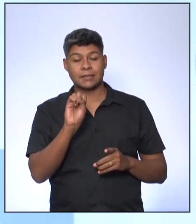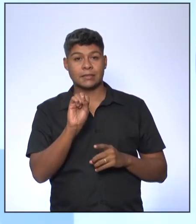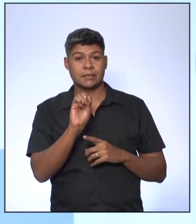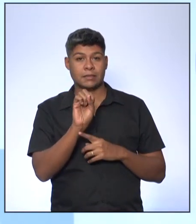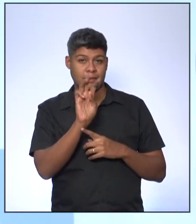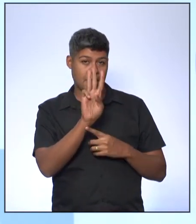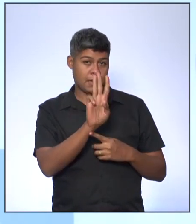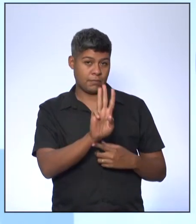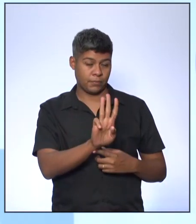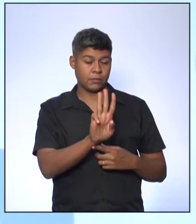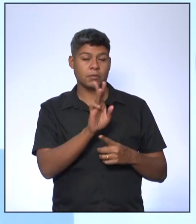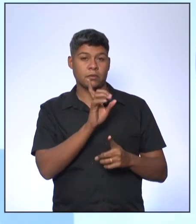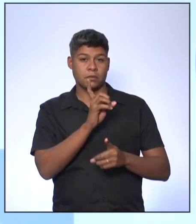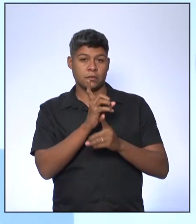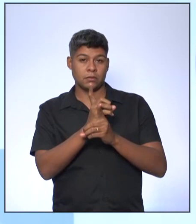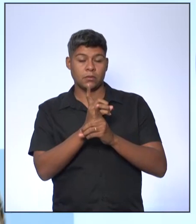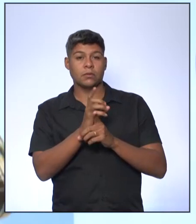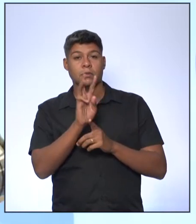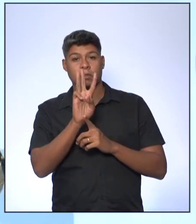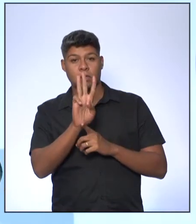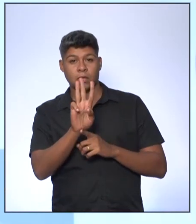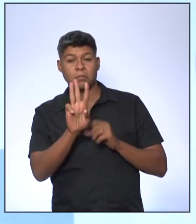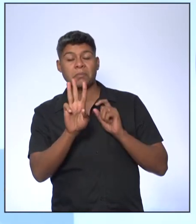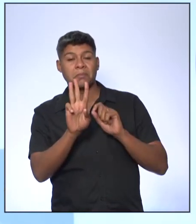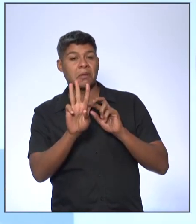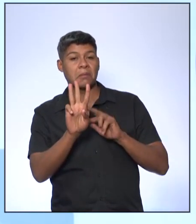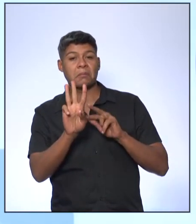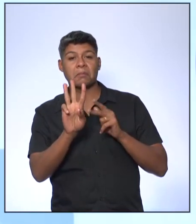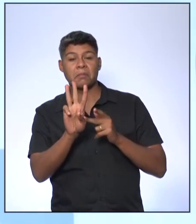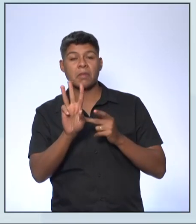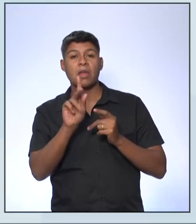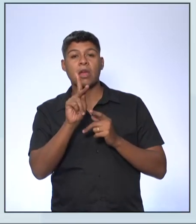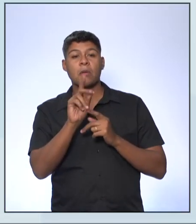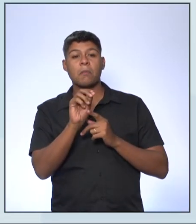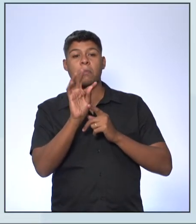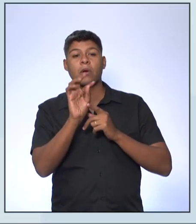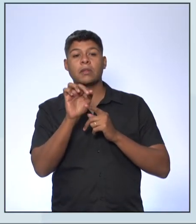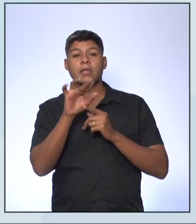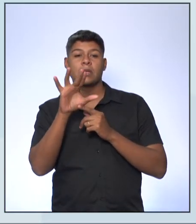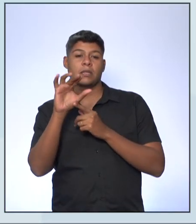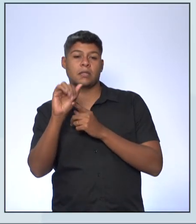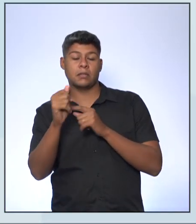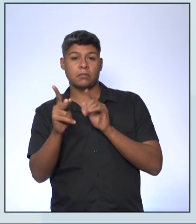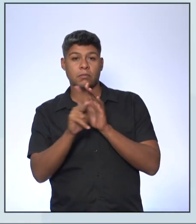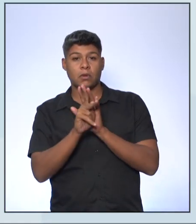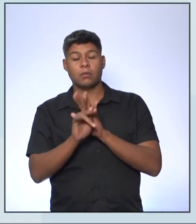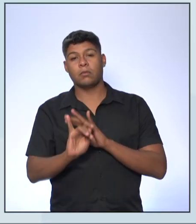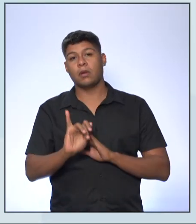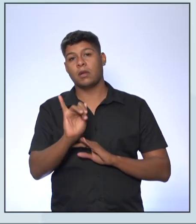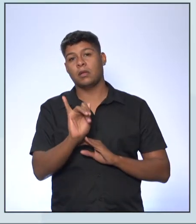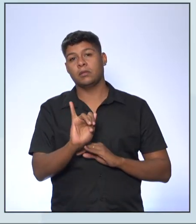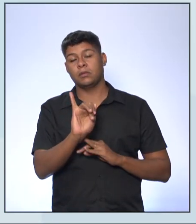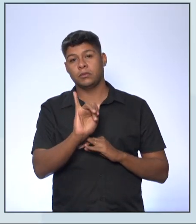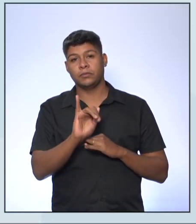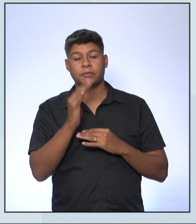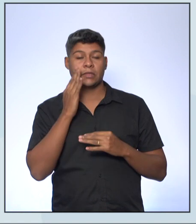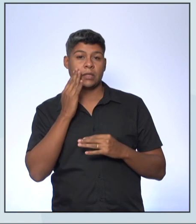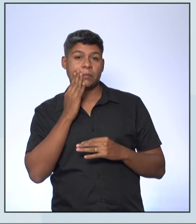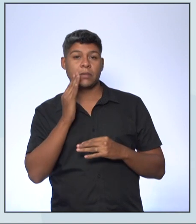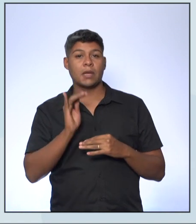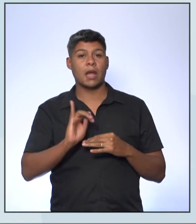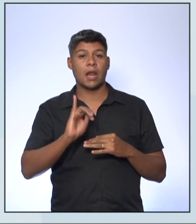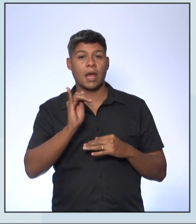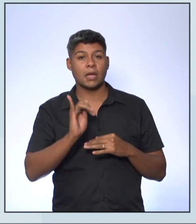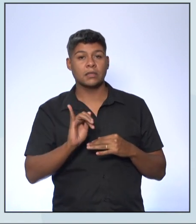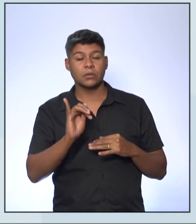você encontrou, e essa letra W ela se refere à potência do aparelho elétrico. Um aparelho elétrico,